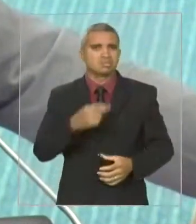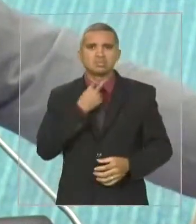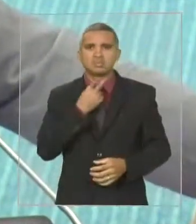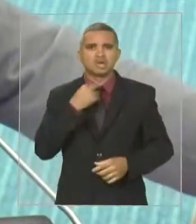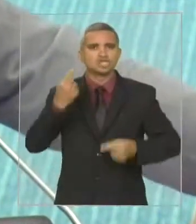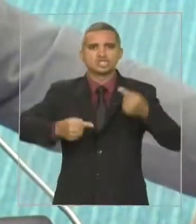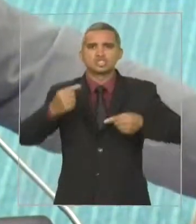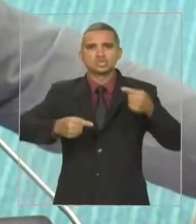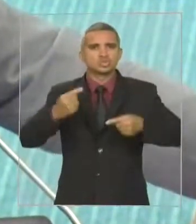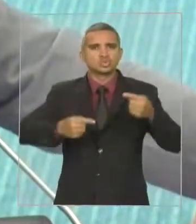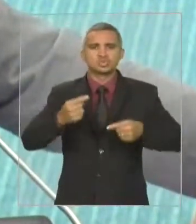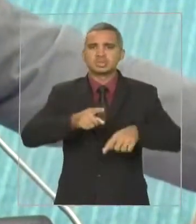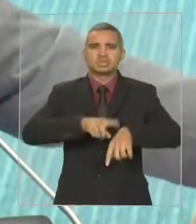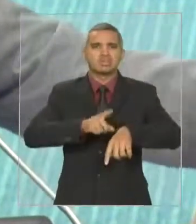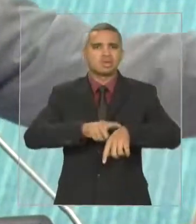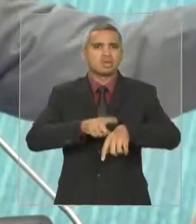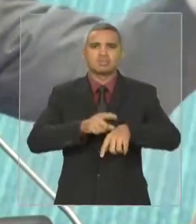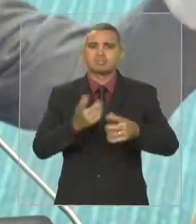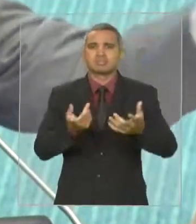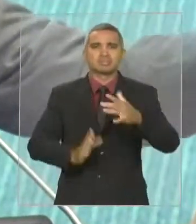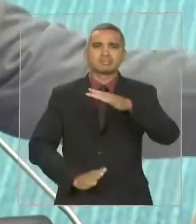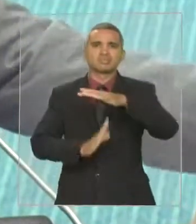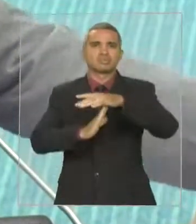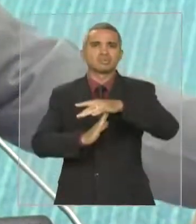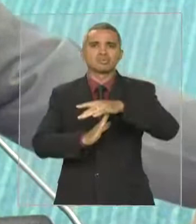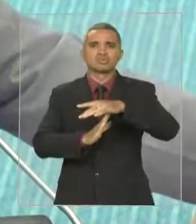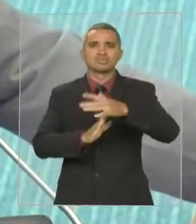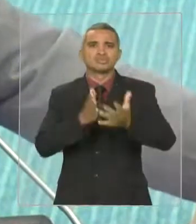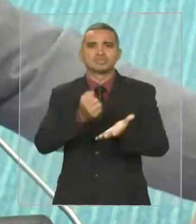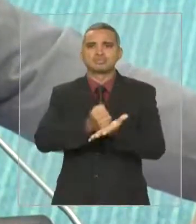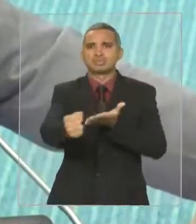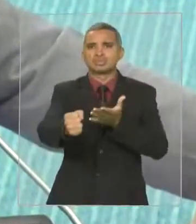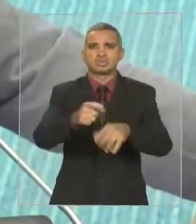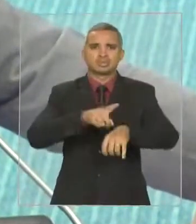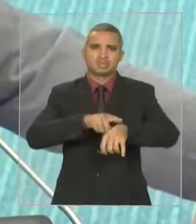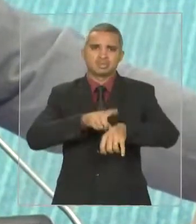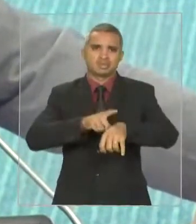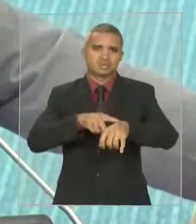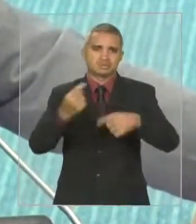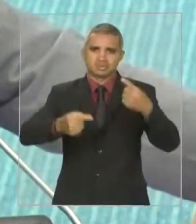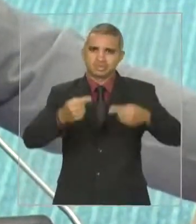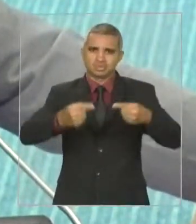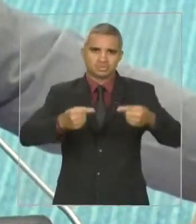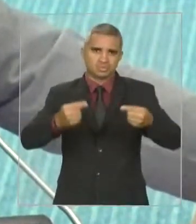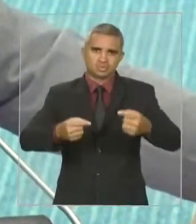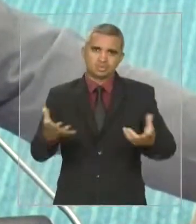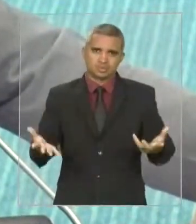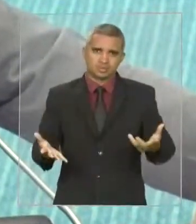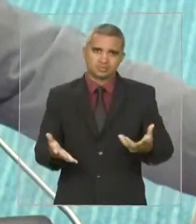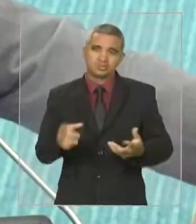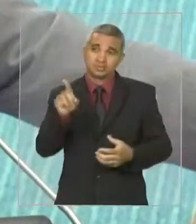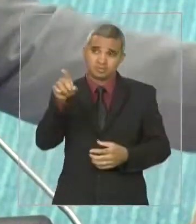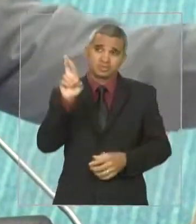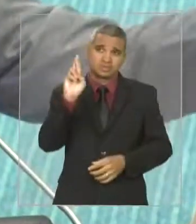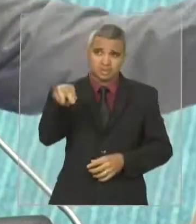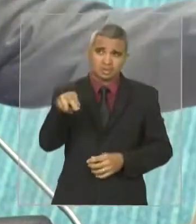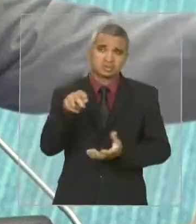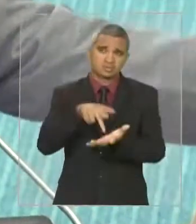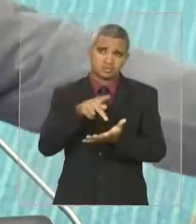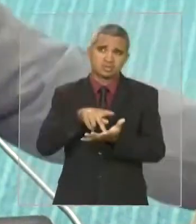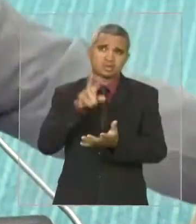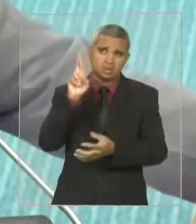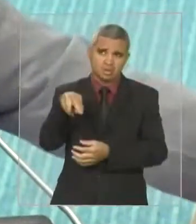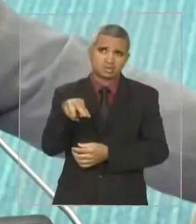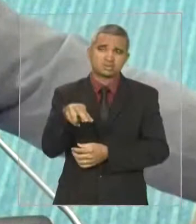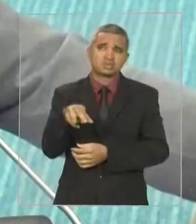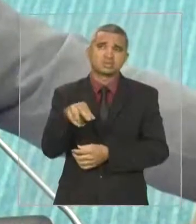estourado. É só para dizer que Vossa Excelência tem toda a razão. O governador realmente é um governador que enganou a todos os